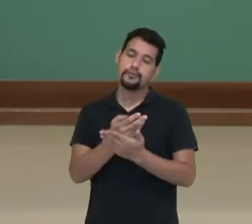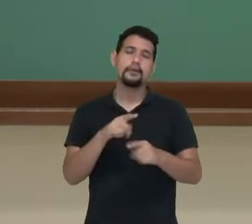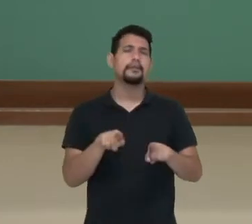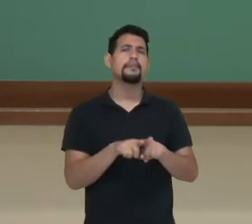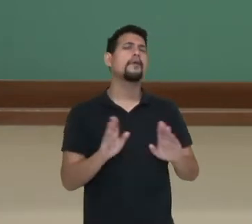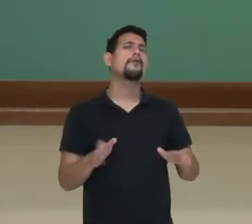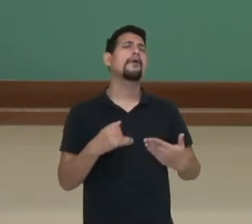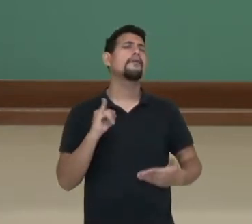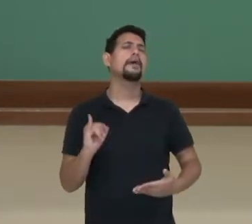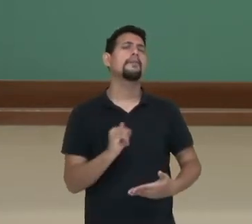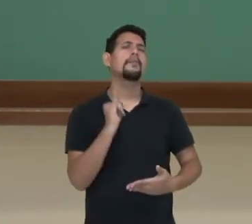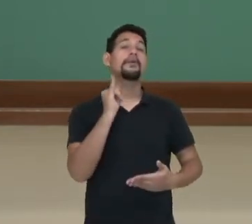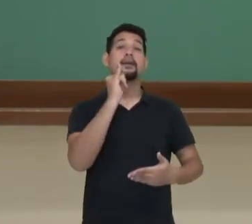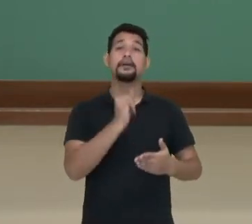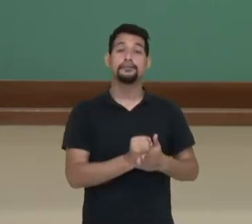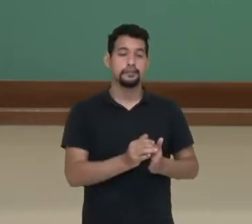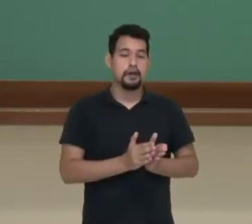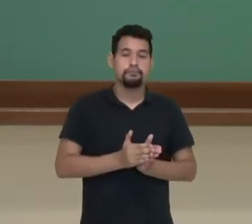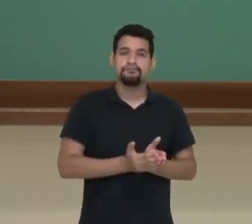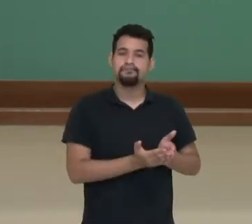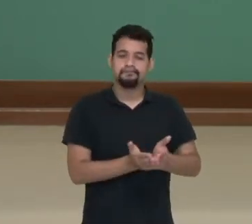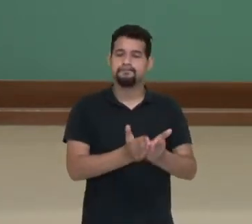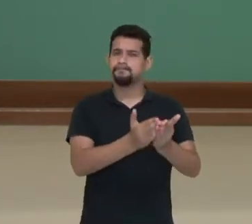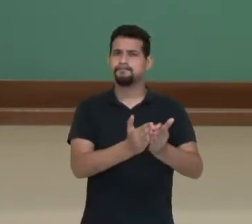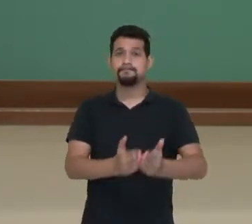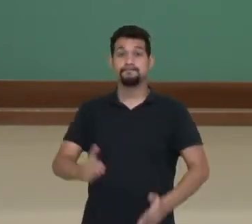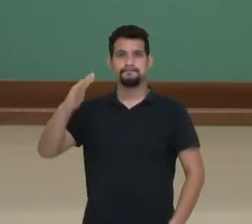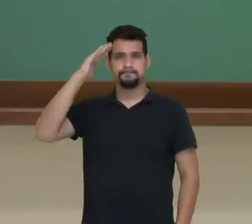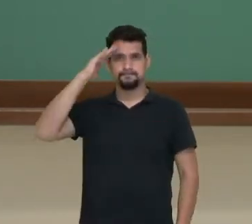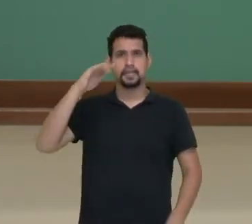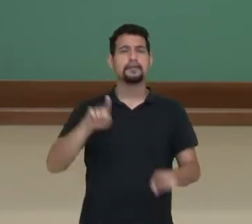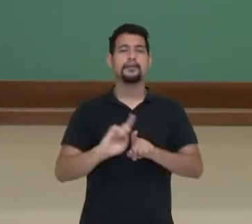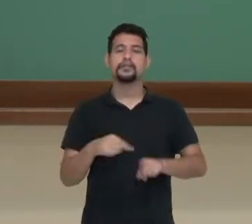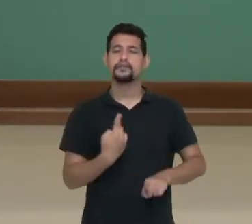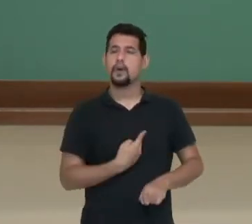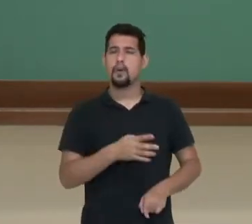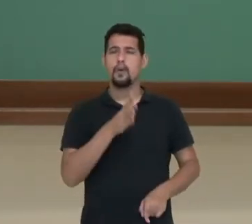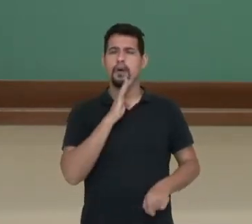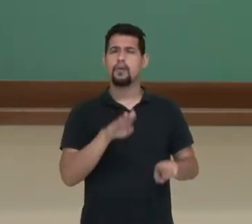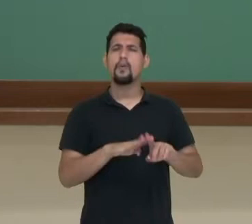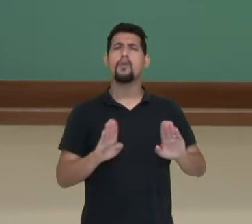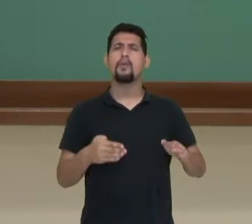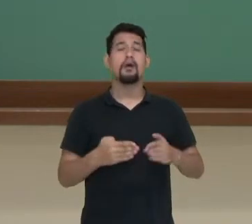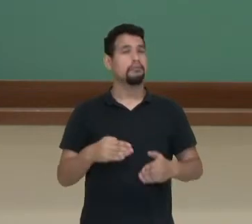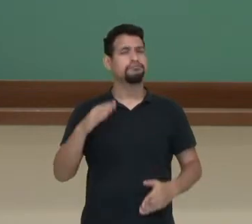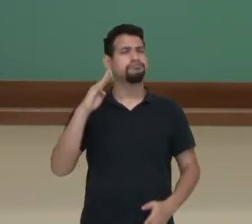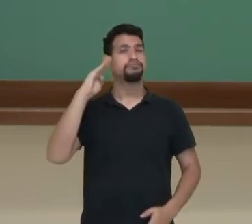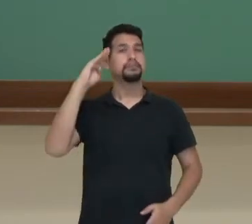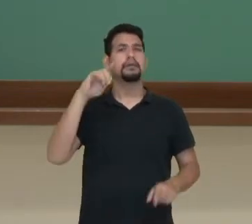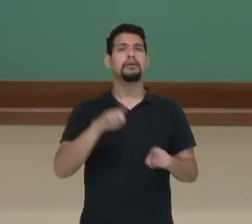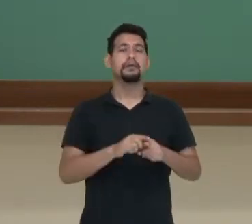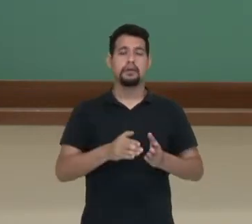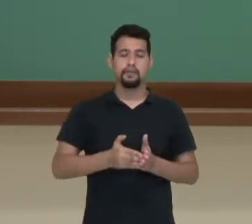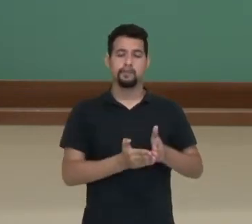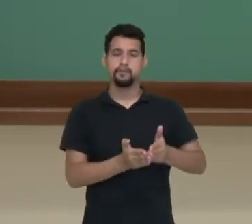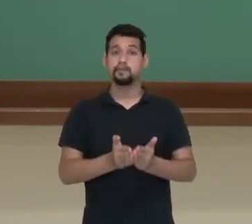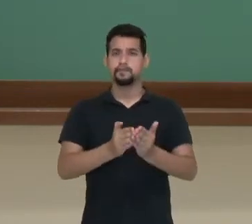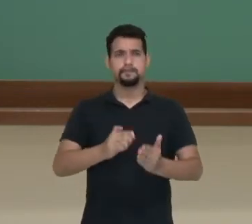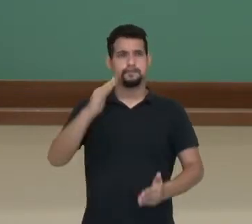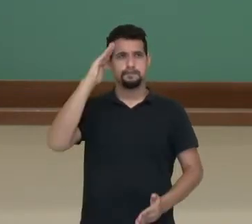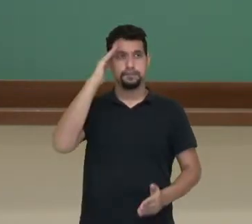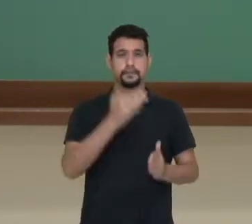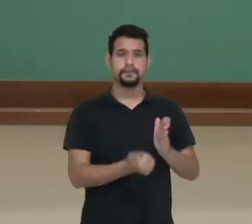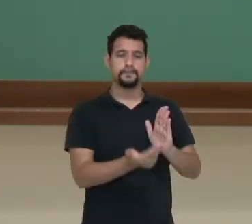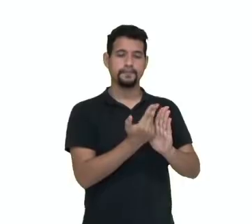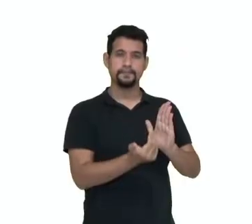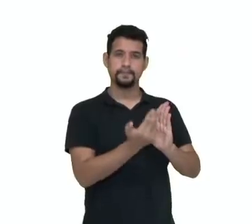da Marinha do Brasil. Então, nosso objetivo aqui é justamente conhecer a história e a importância da Marinha do Brasil. Esse é o símbolo da